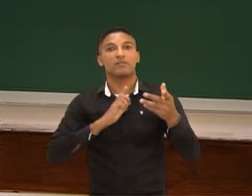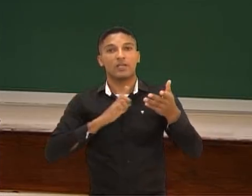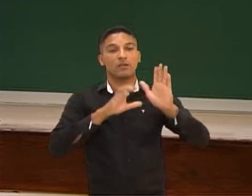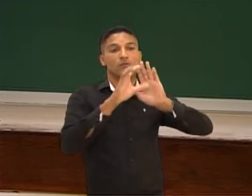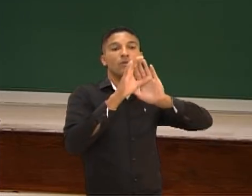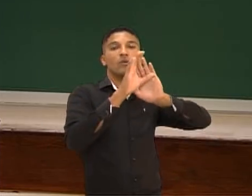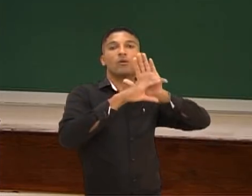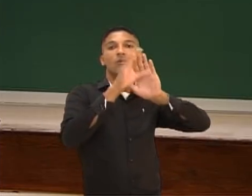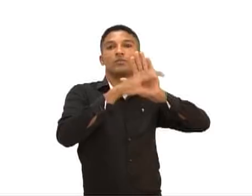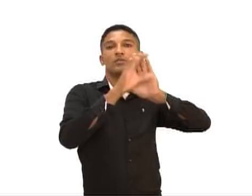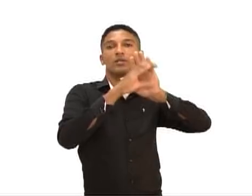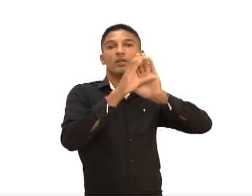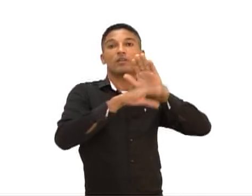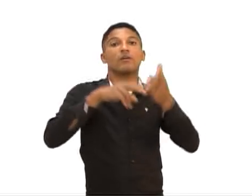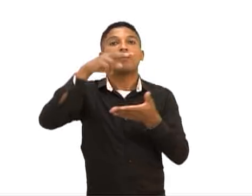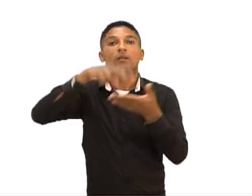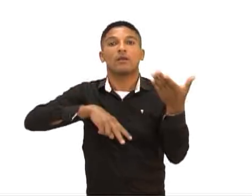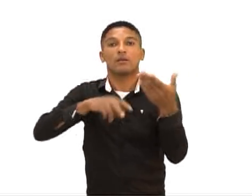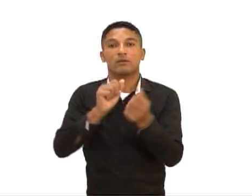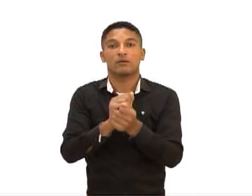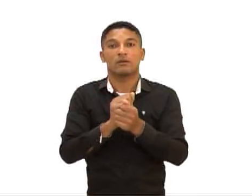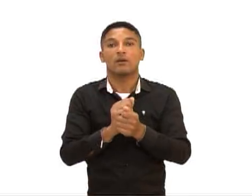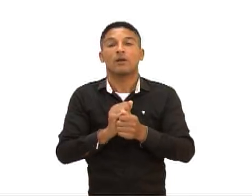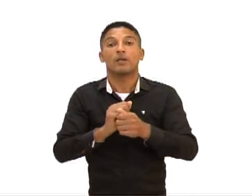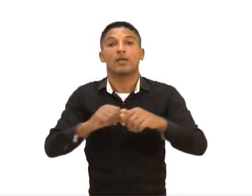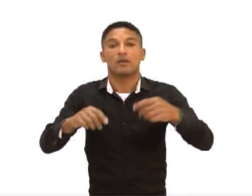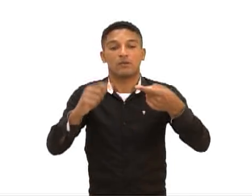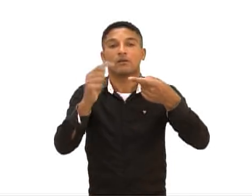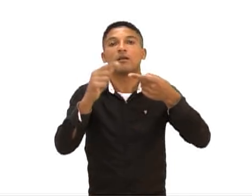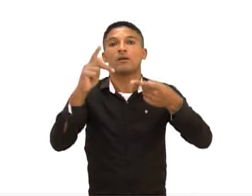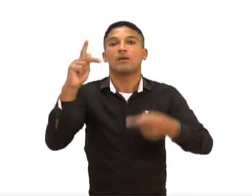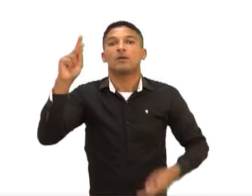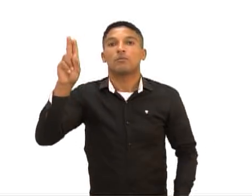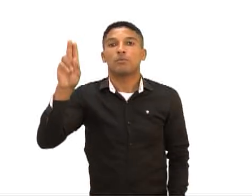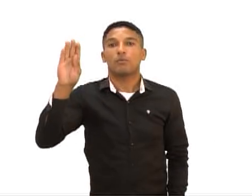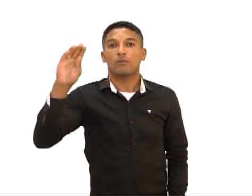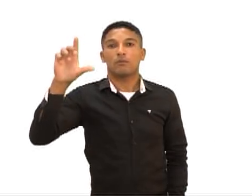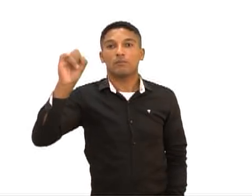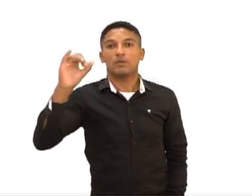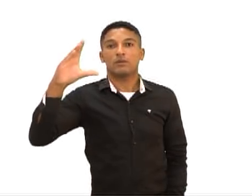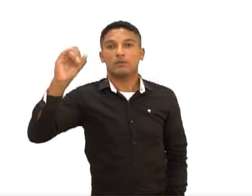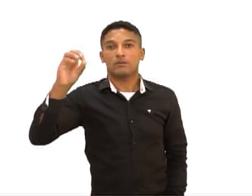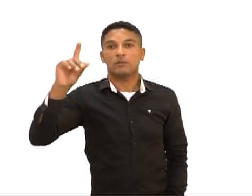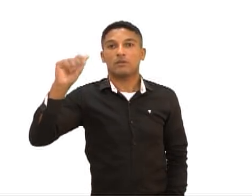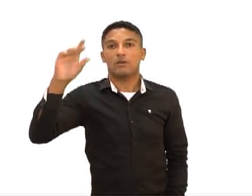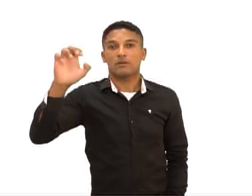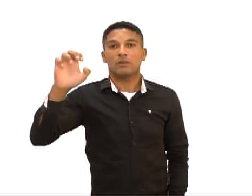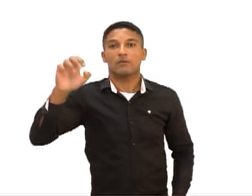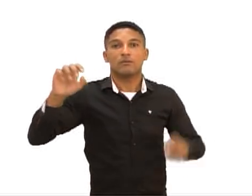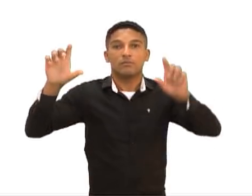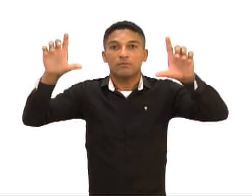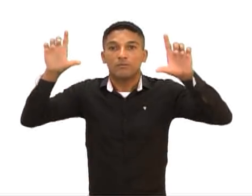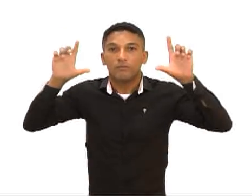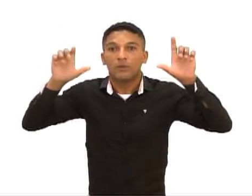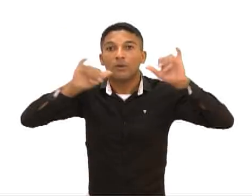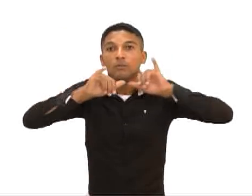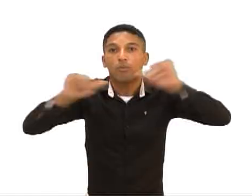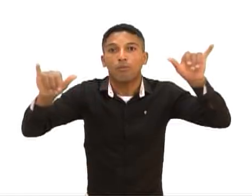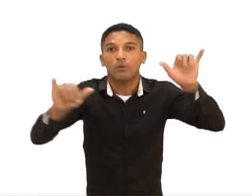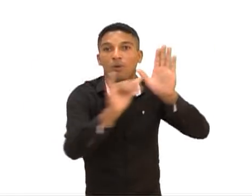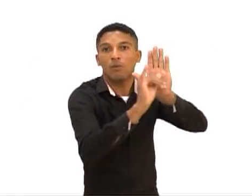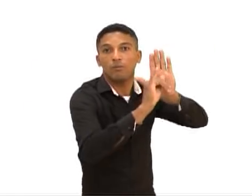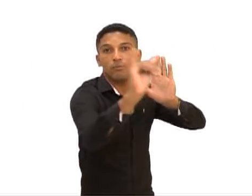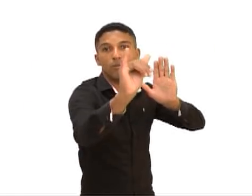alguns conceitos, né, vamos ler junto comigo. Então a publicidade, ela tem por objetivo tornar pública alguma